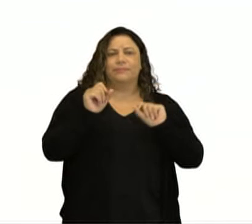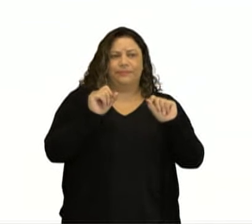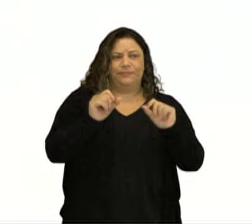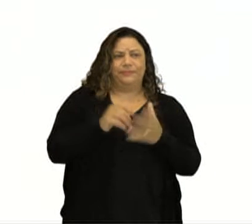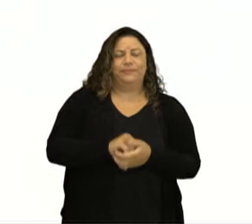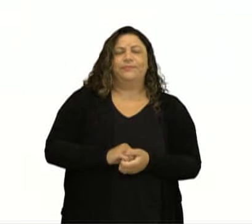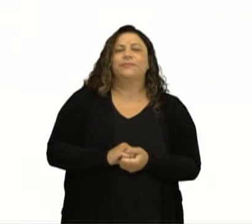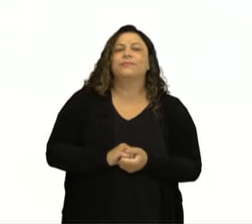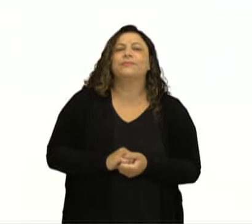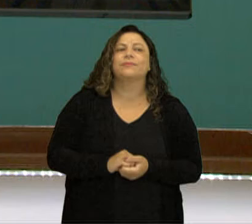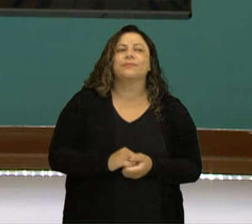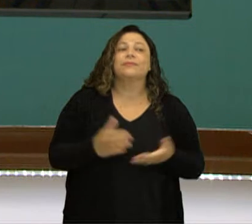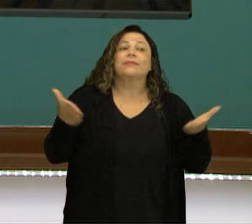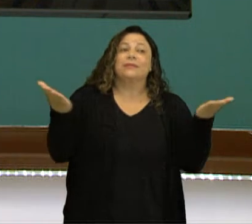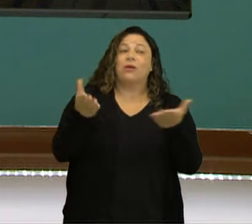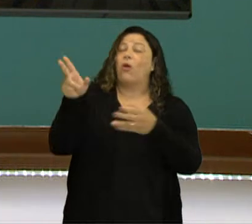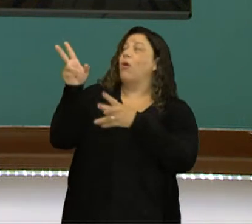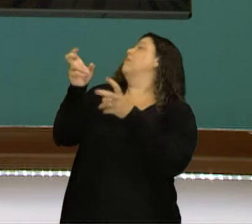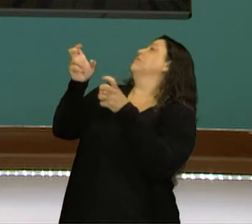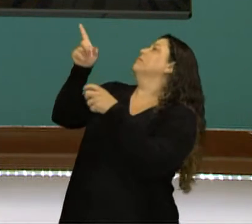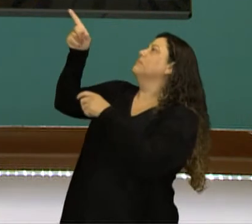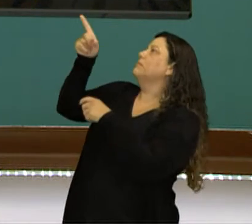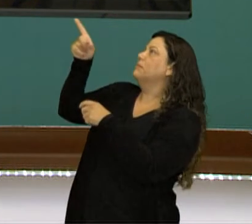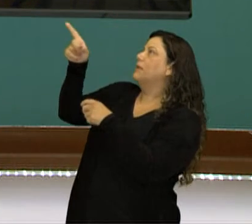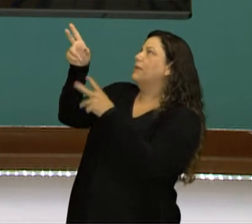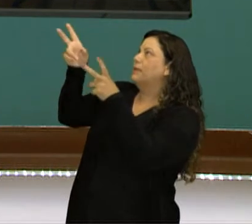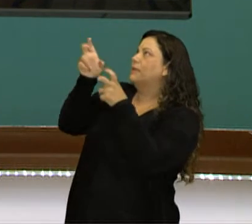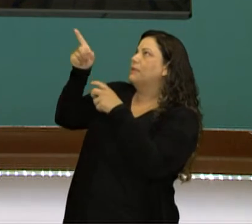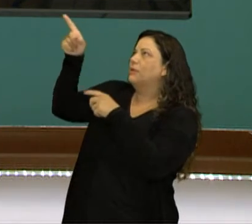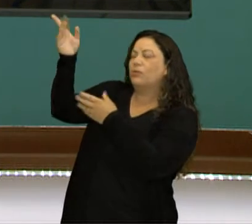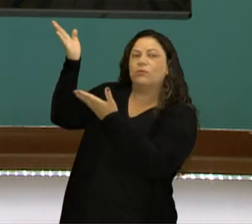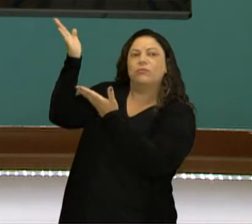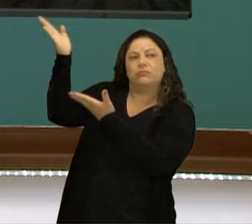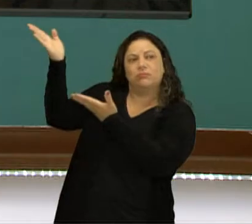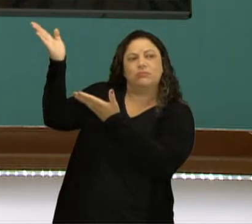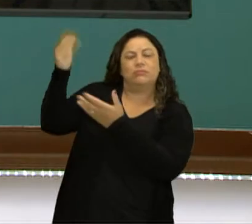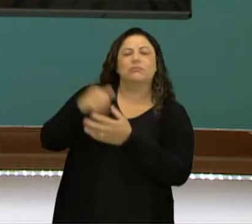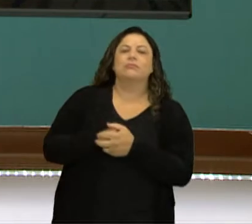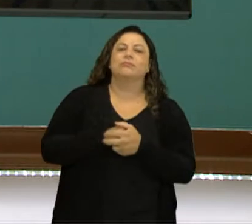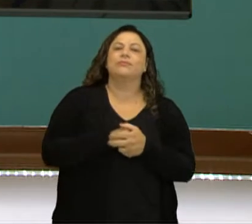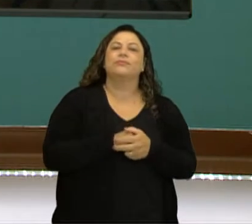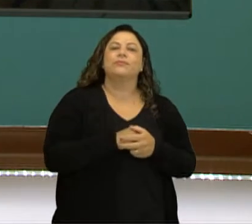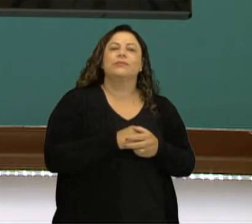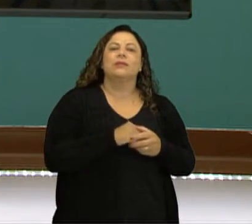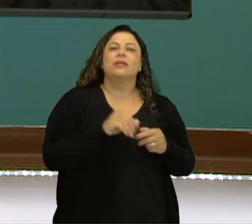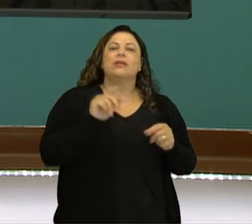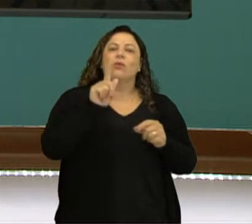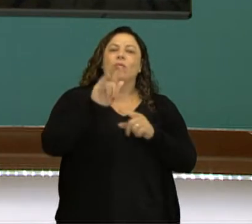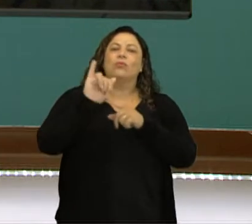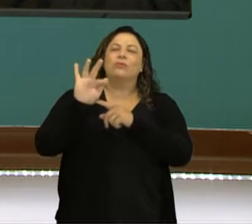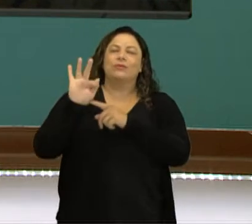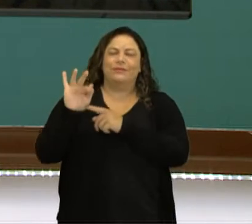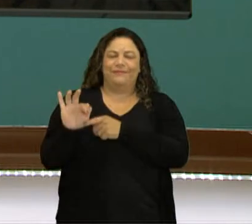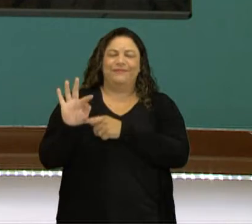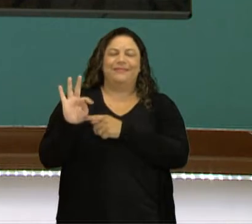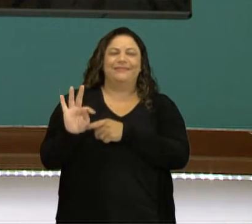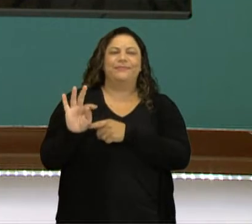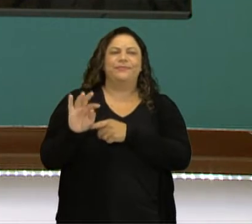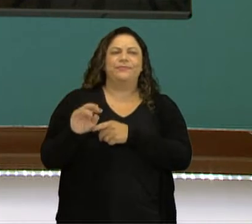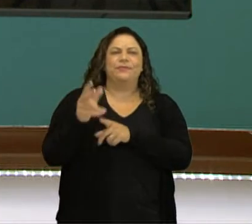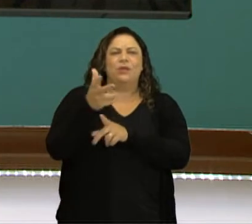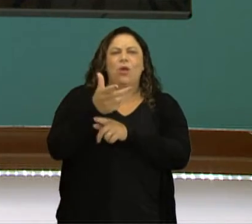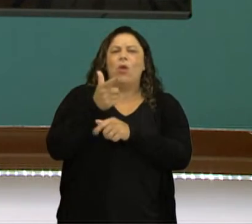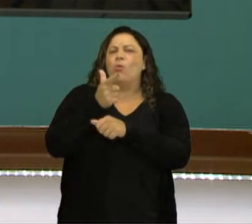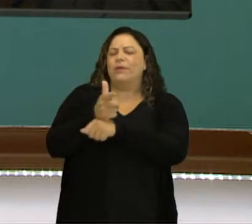ok? Então, essa é a formação que a gente tem. Então, nesse caso, estou mostrando aqui um GIF, né, que mostra a questão do tiro de canhão, né? O